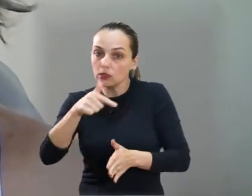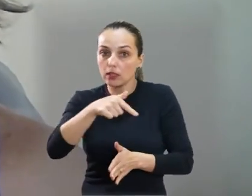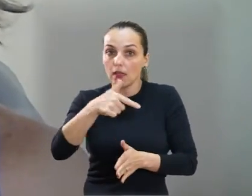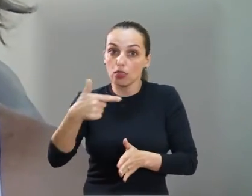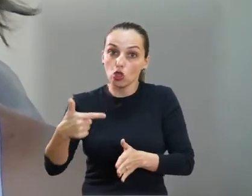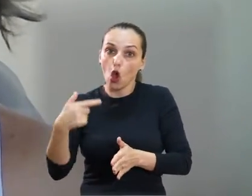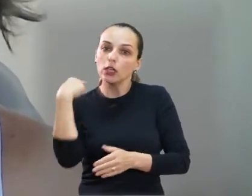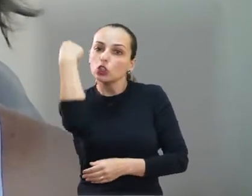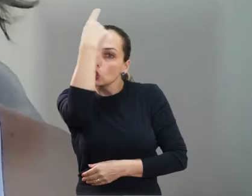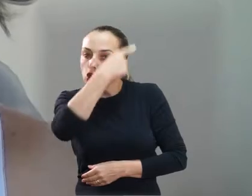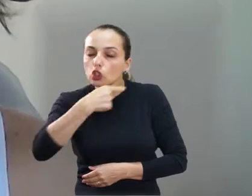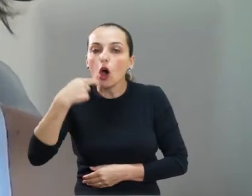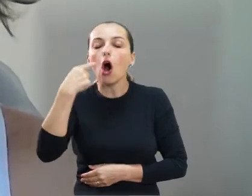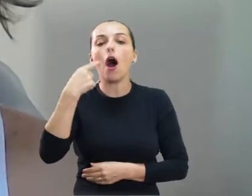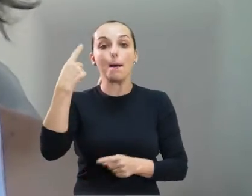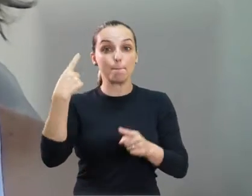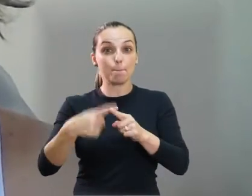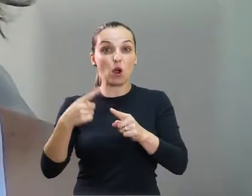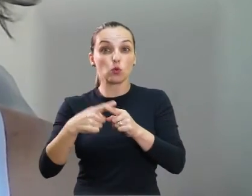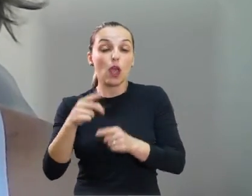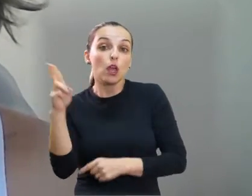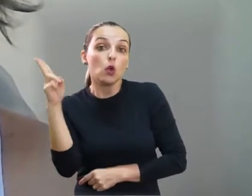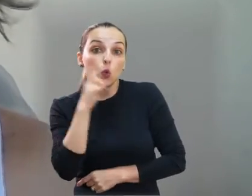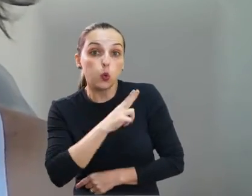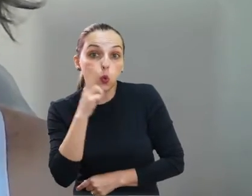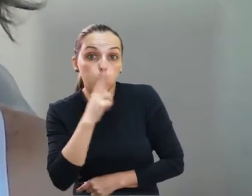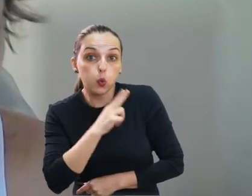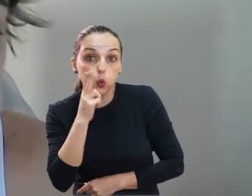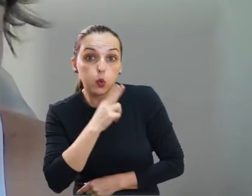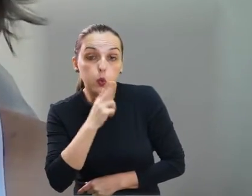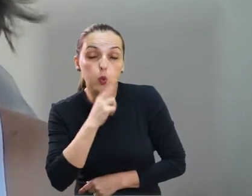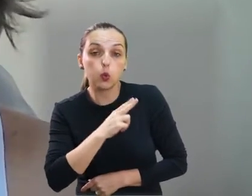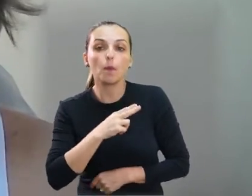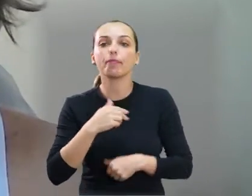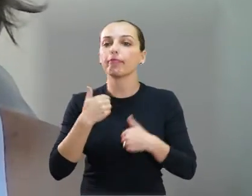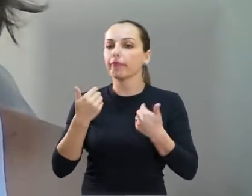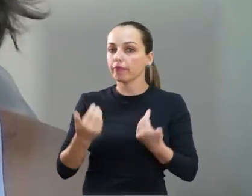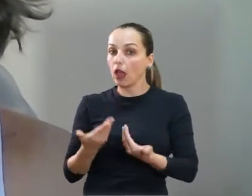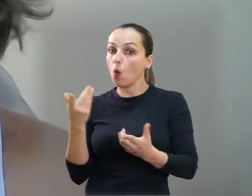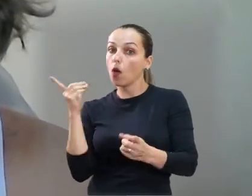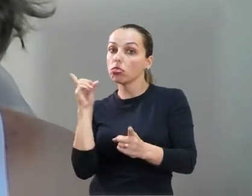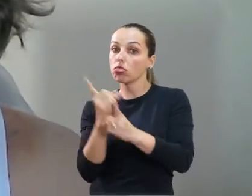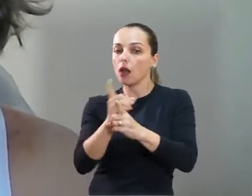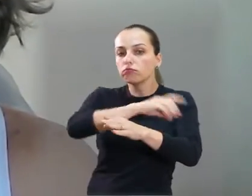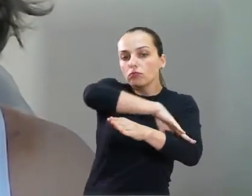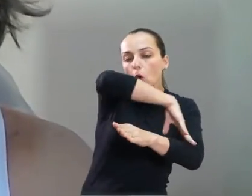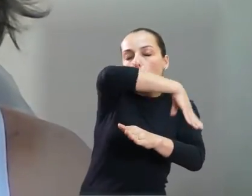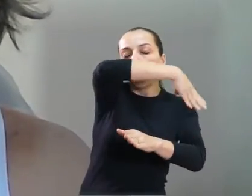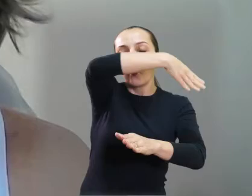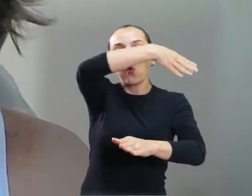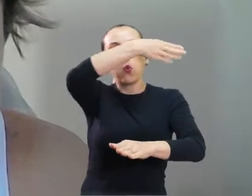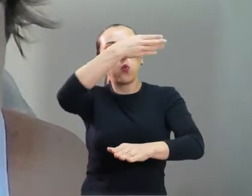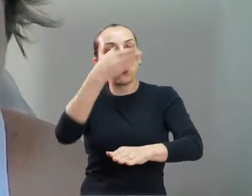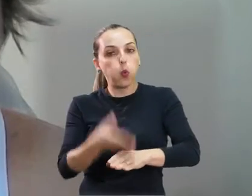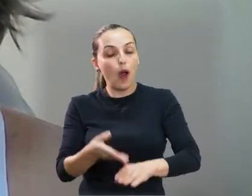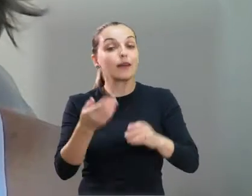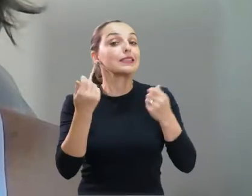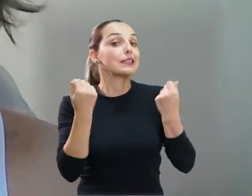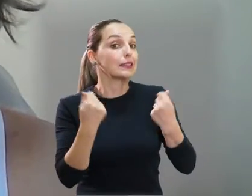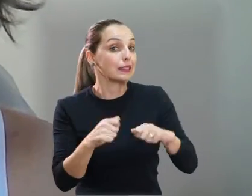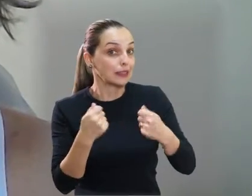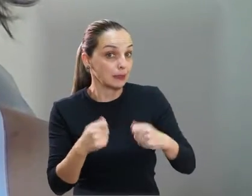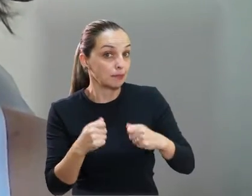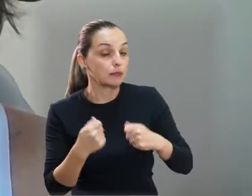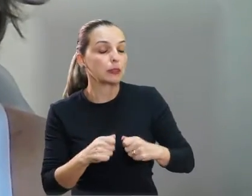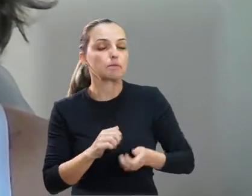acidentes perfurocortantes, o CESA tem parceria com a UPA 2, porque são situações emergenciais que